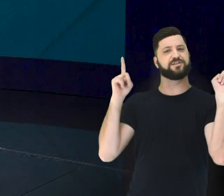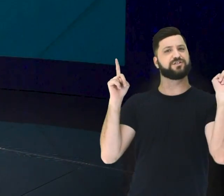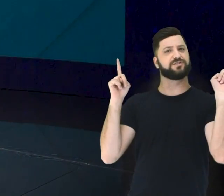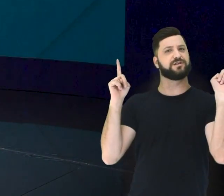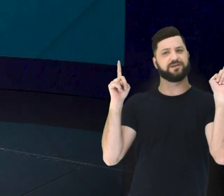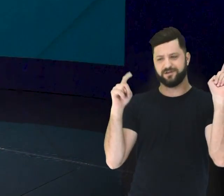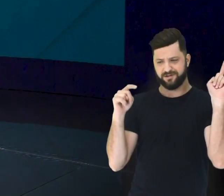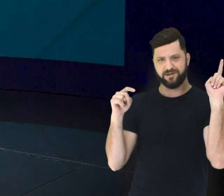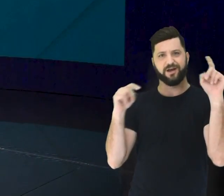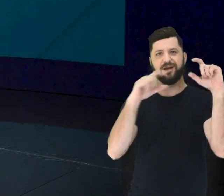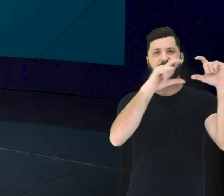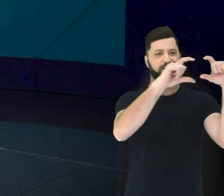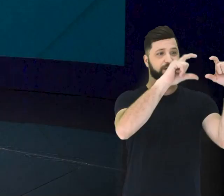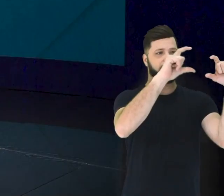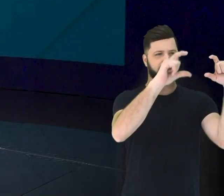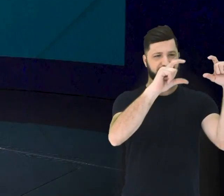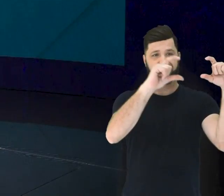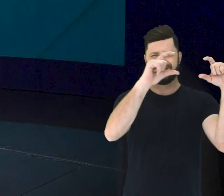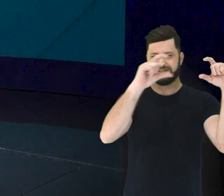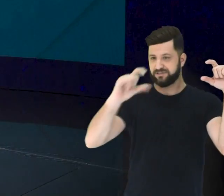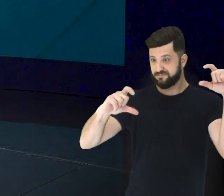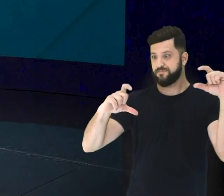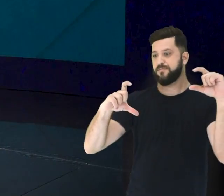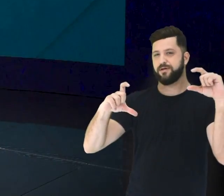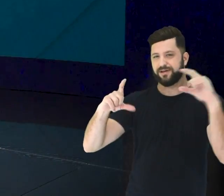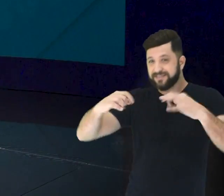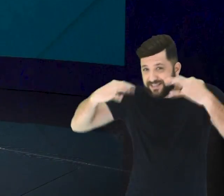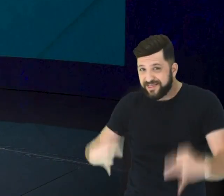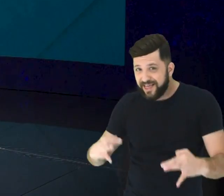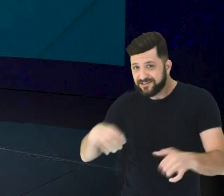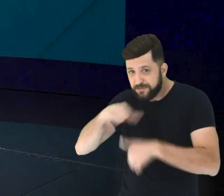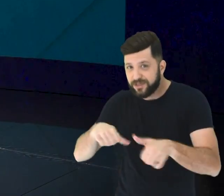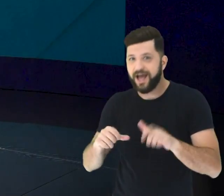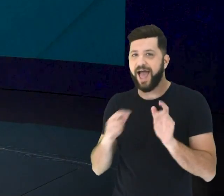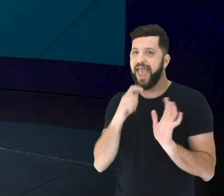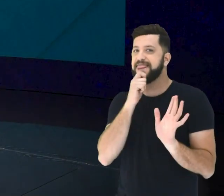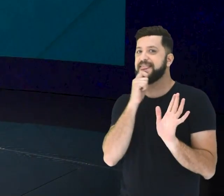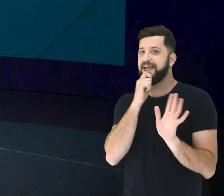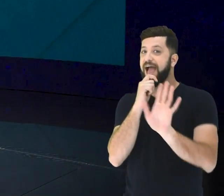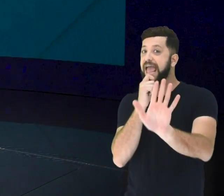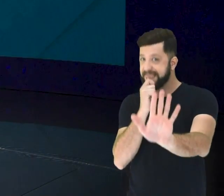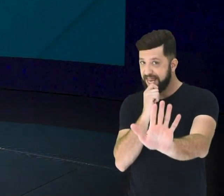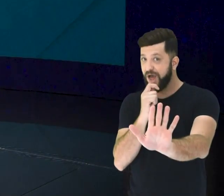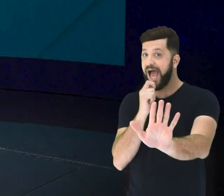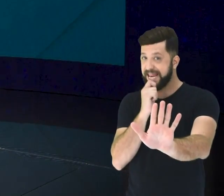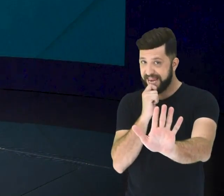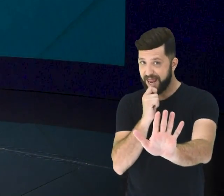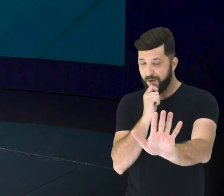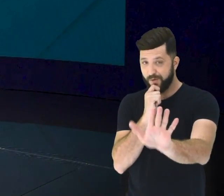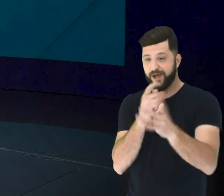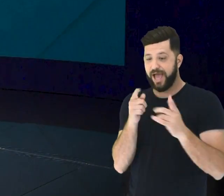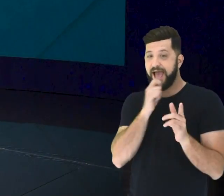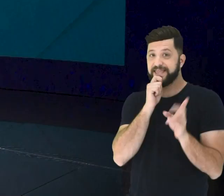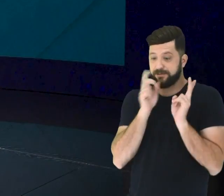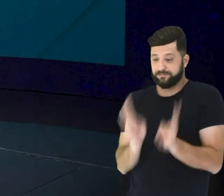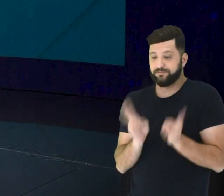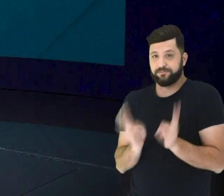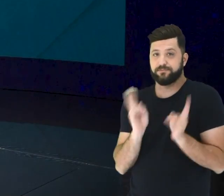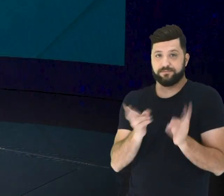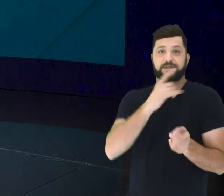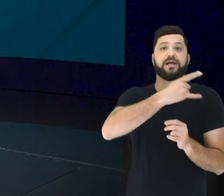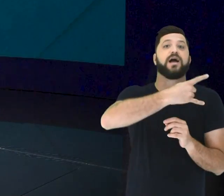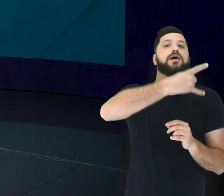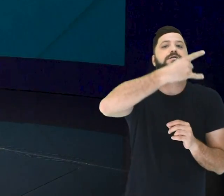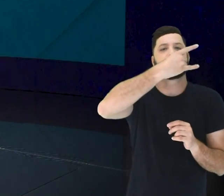mudando e a gente a pode bater o martelo e ter certeza que o mercado vai mudar Tico ainda não porque porque ele ainda efetivamente não mudou de ciclo Ele